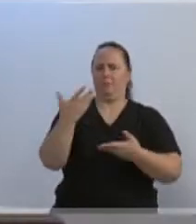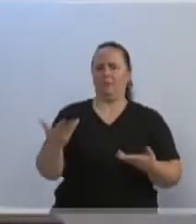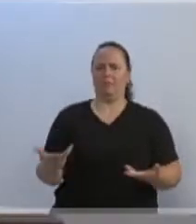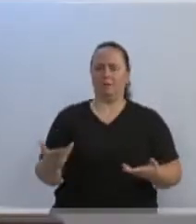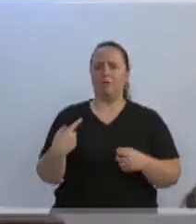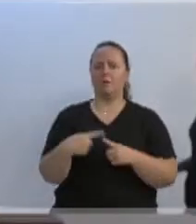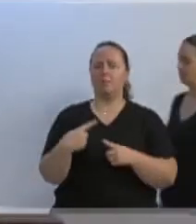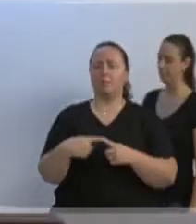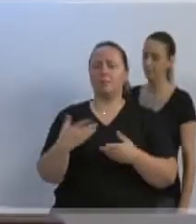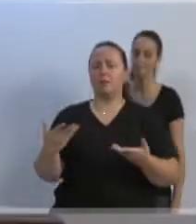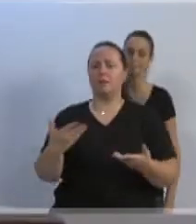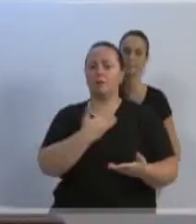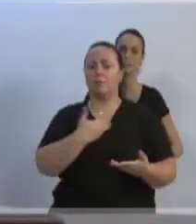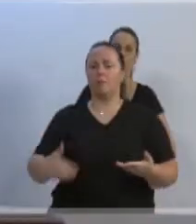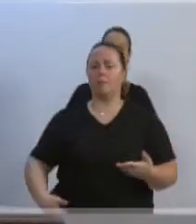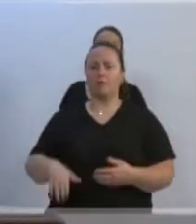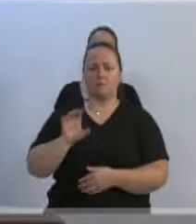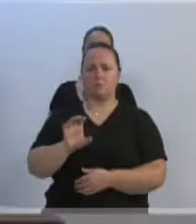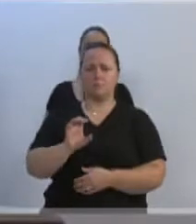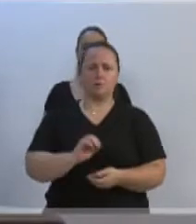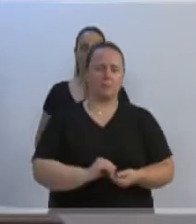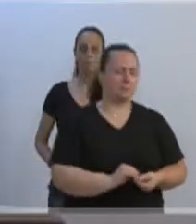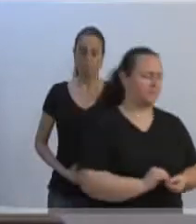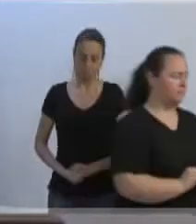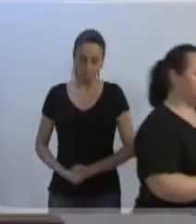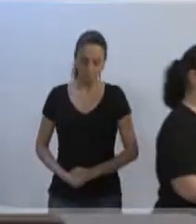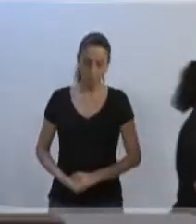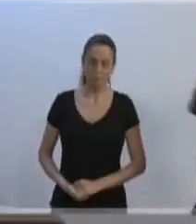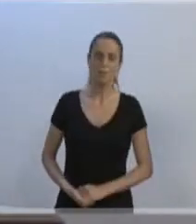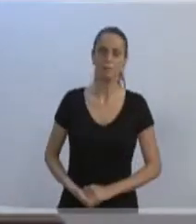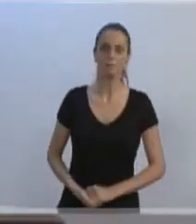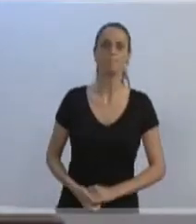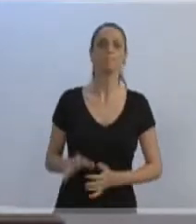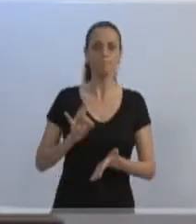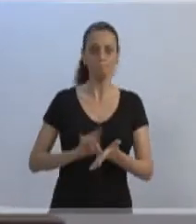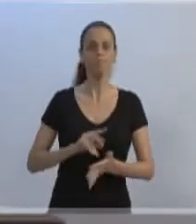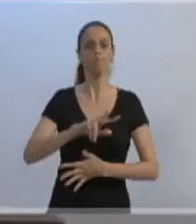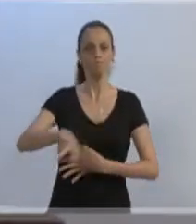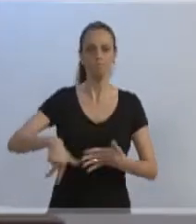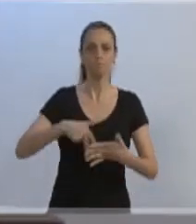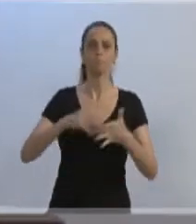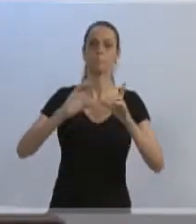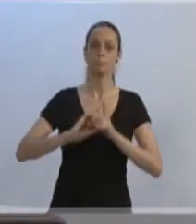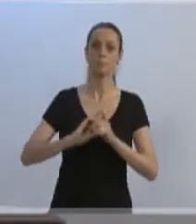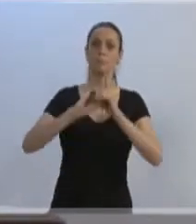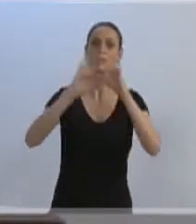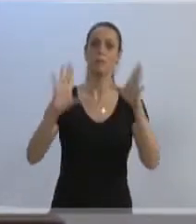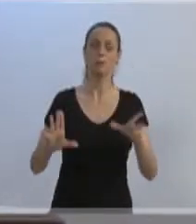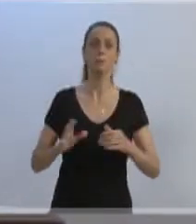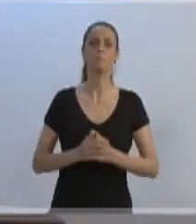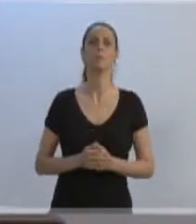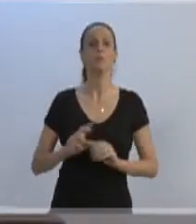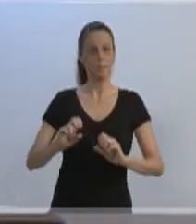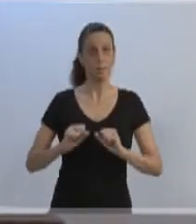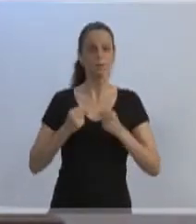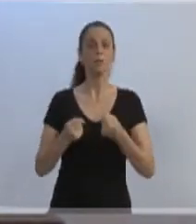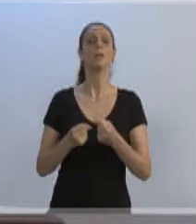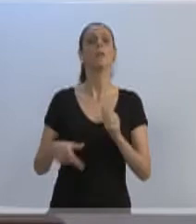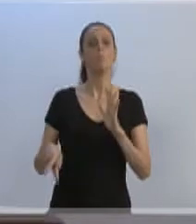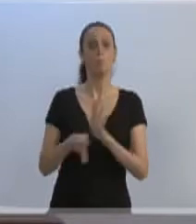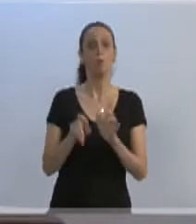forma que o governo vem agindo em nosso município só que a tribuna democrático e nós temos que usar e defender a nossa